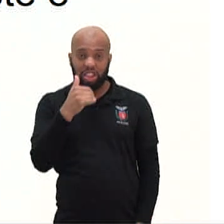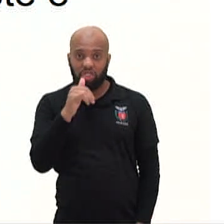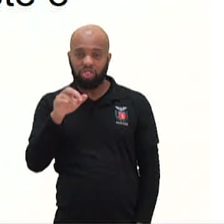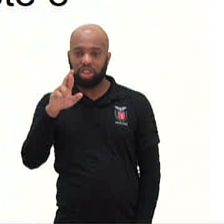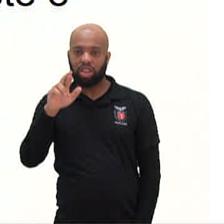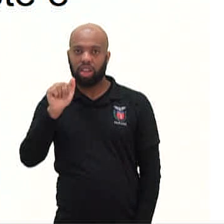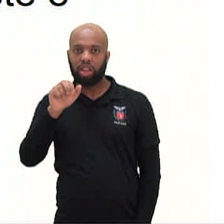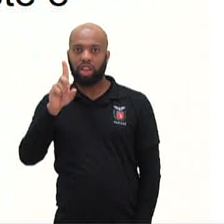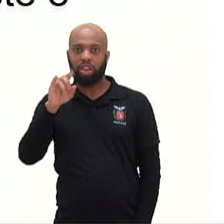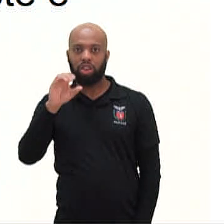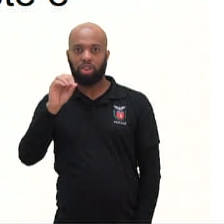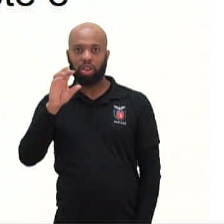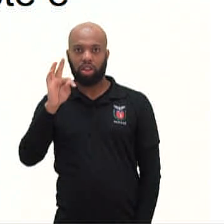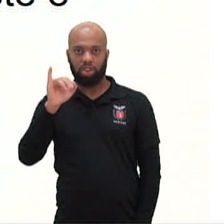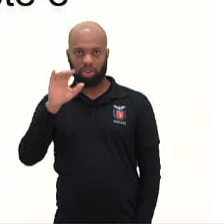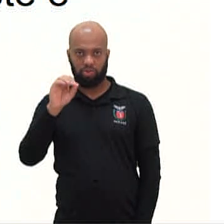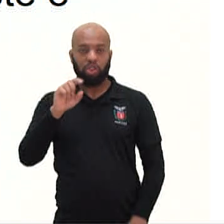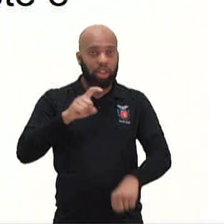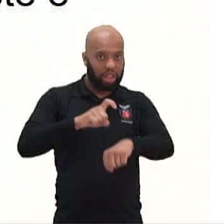tem um tempo para responder.